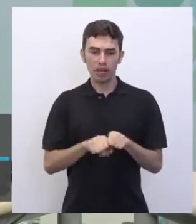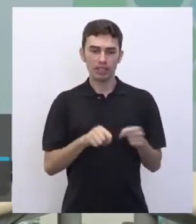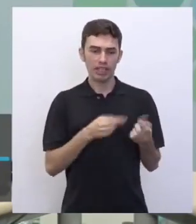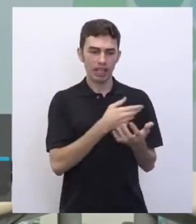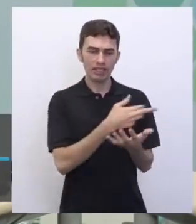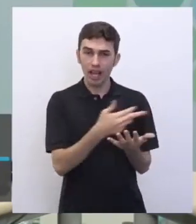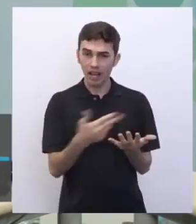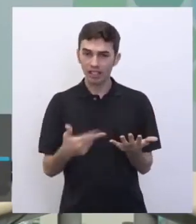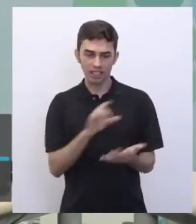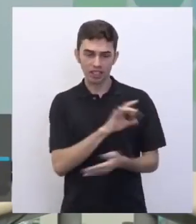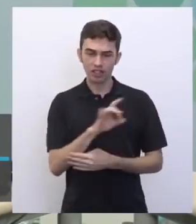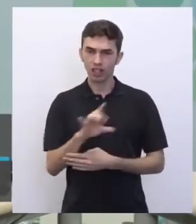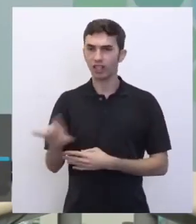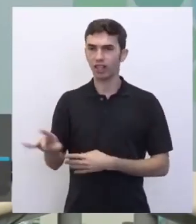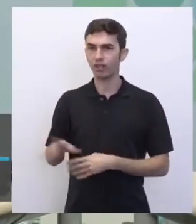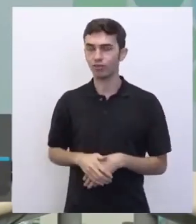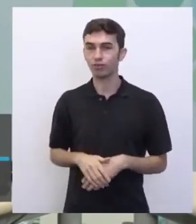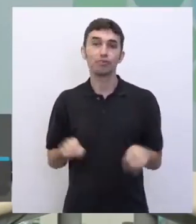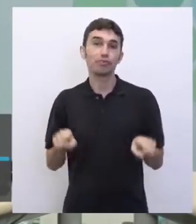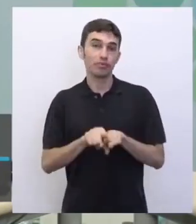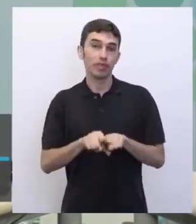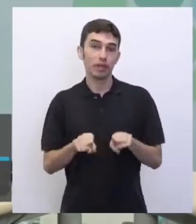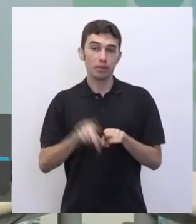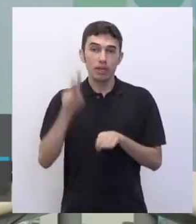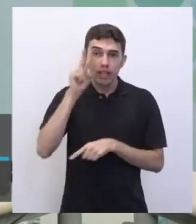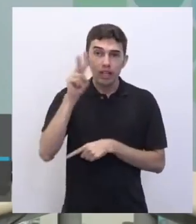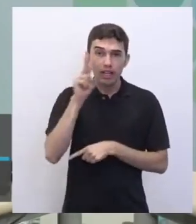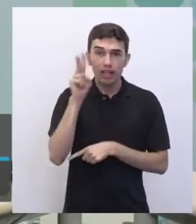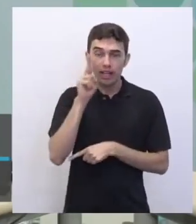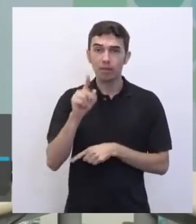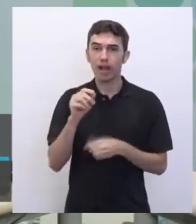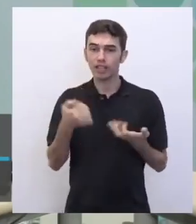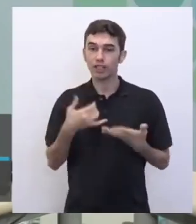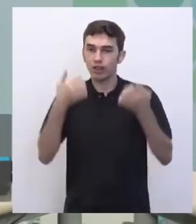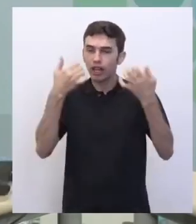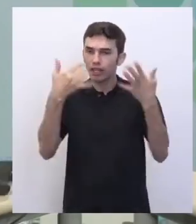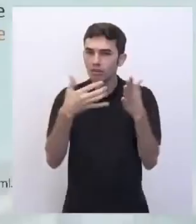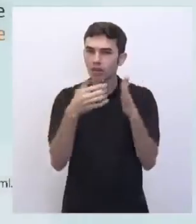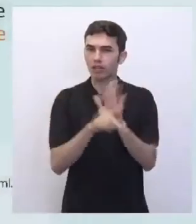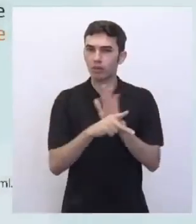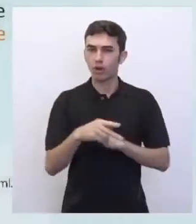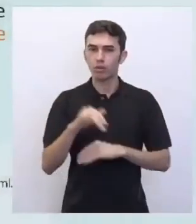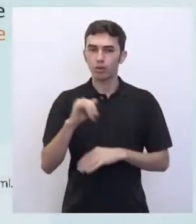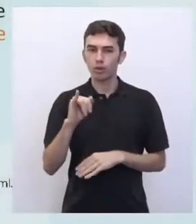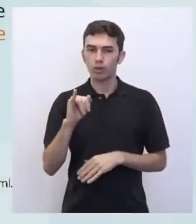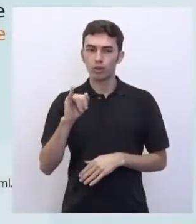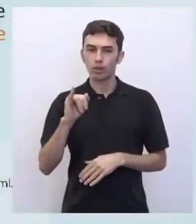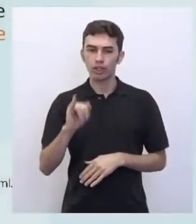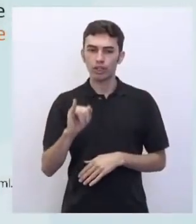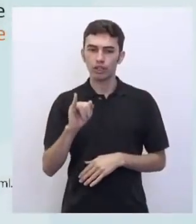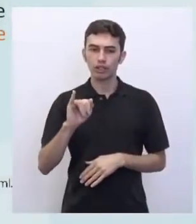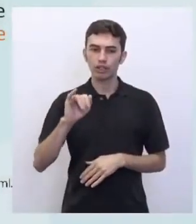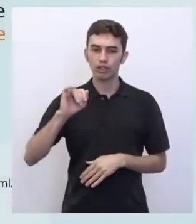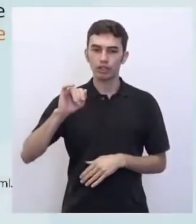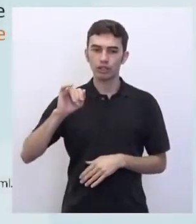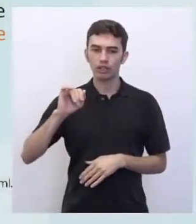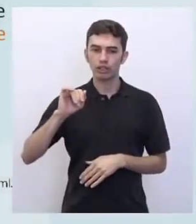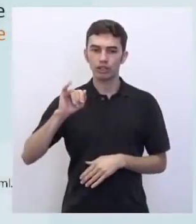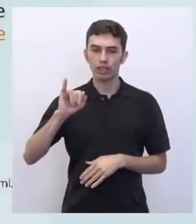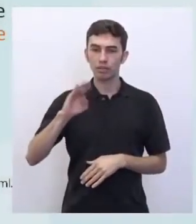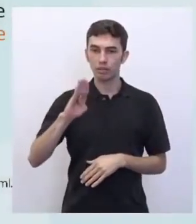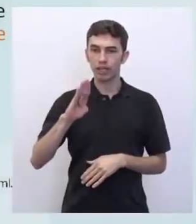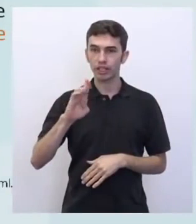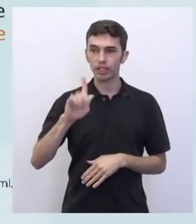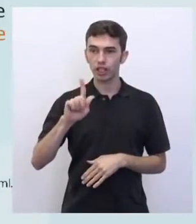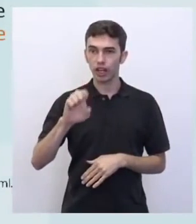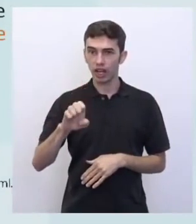de cada bioma. E só para a gente poder relembrar, nós vamos com uma definição que é do Instituto Brasileiro de Geografia e Estatística, que diz que o